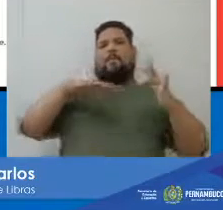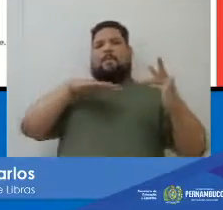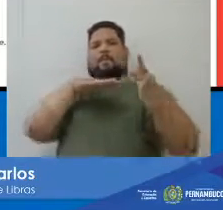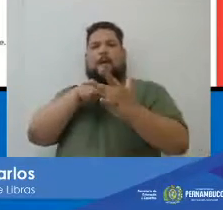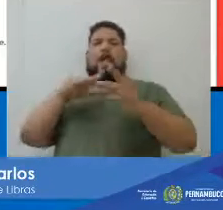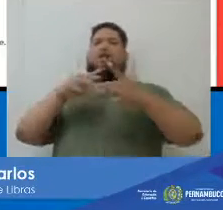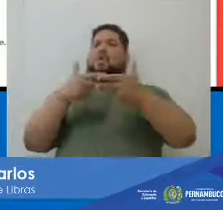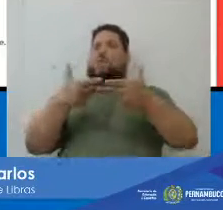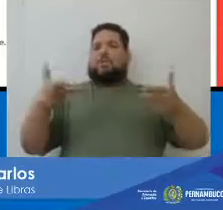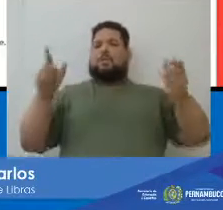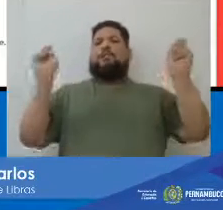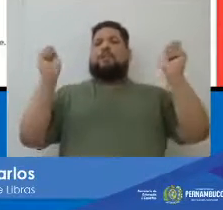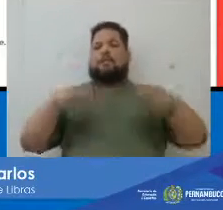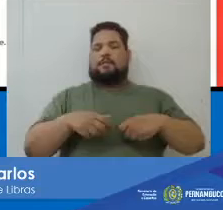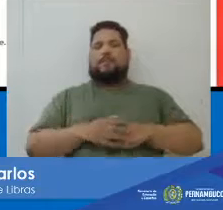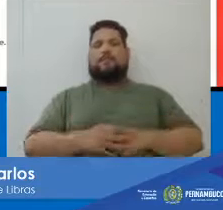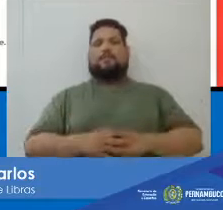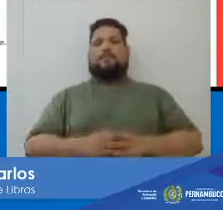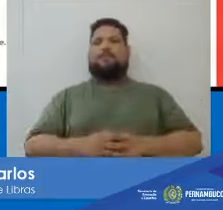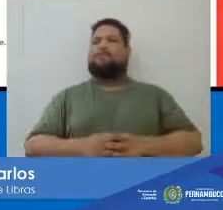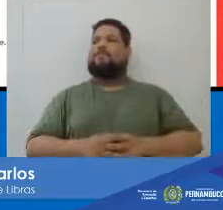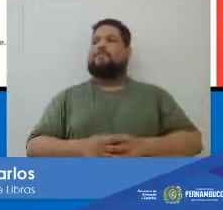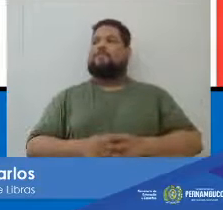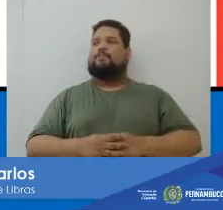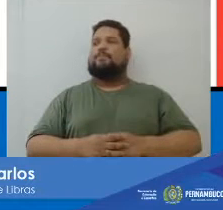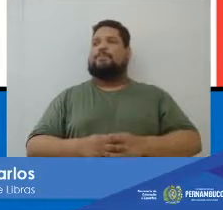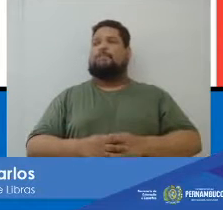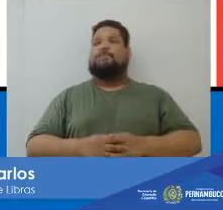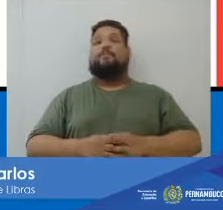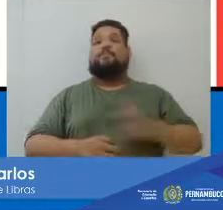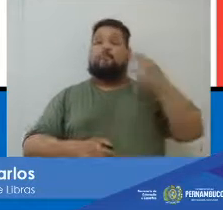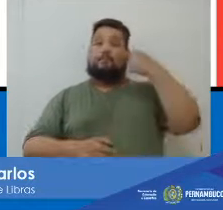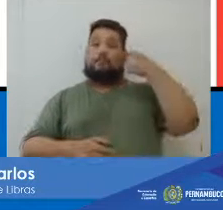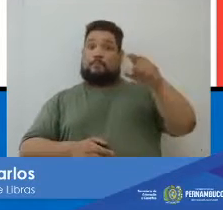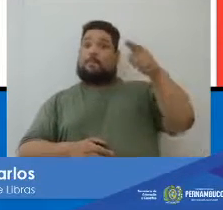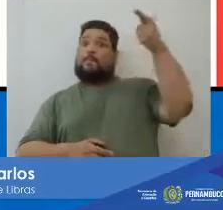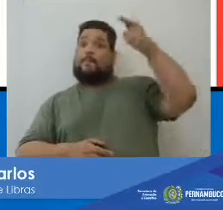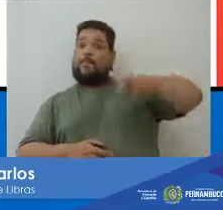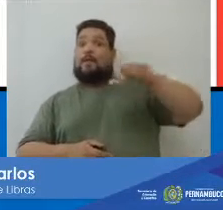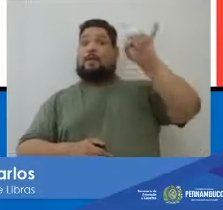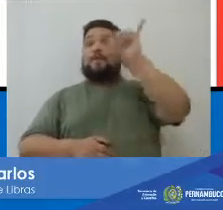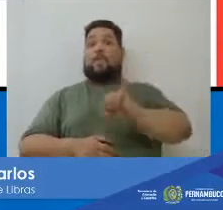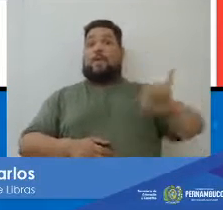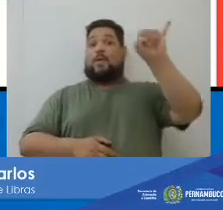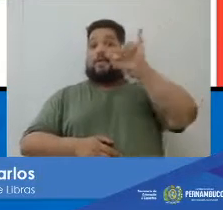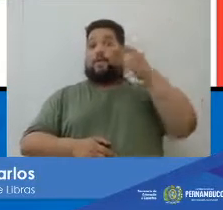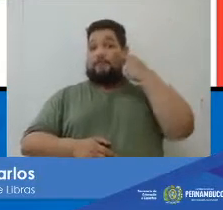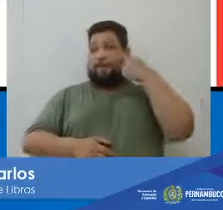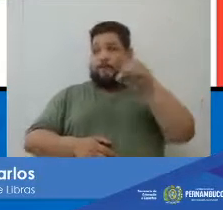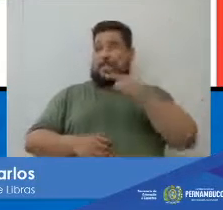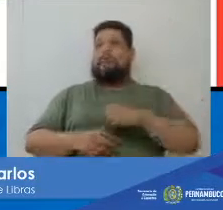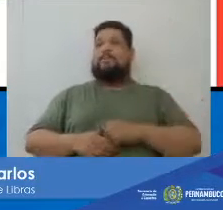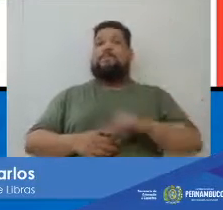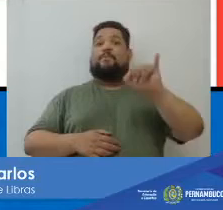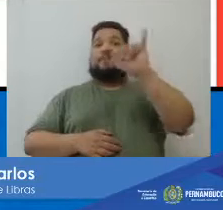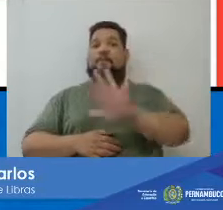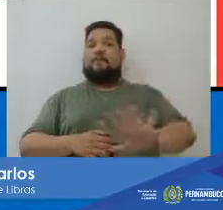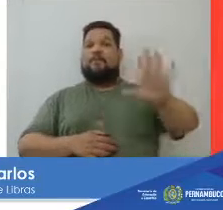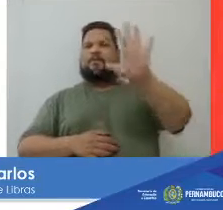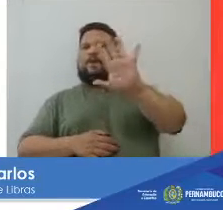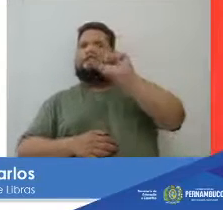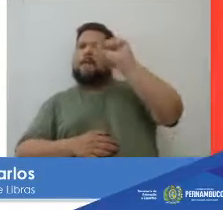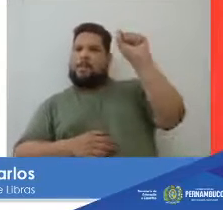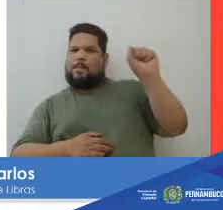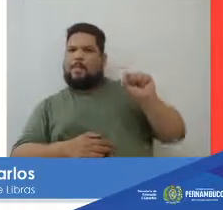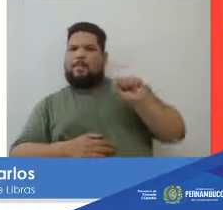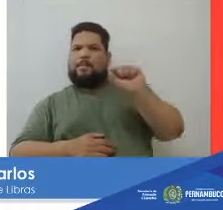sociais. Ok, gente, vamos continuar. Uma outra coisa que a gente vai ver também, certo? Essa imagem aqui tá mostrando